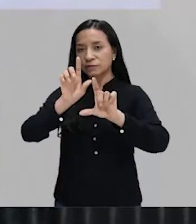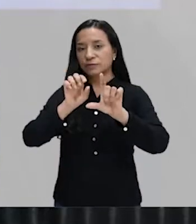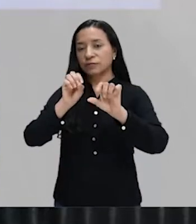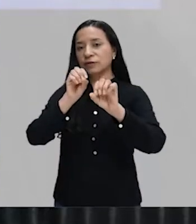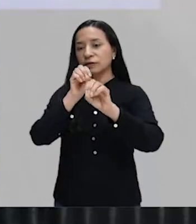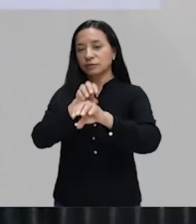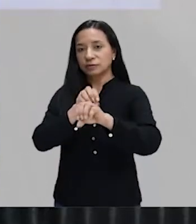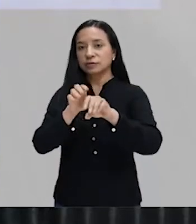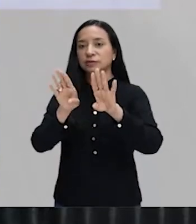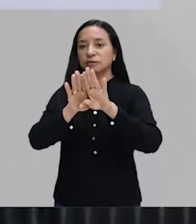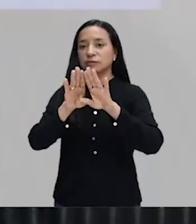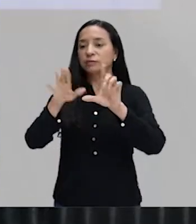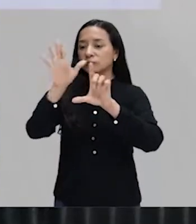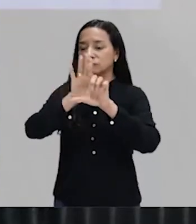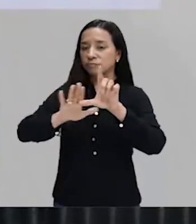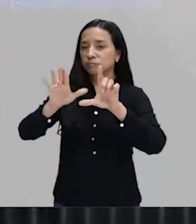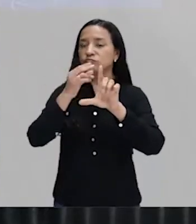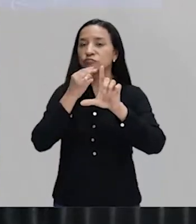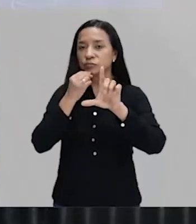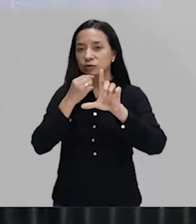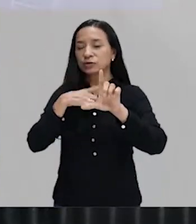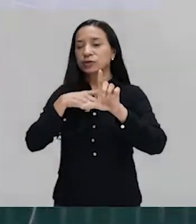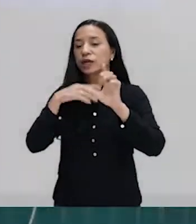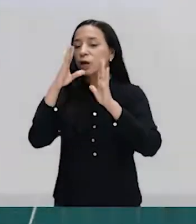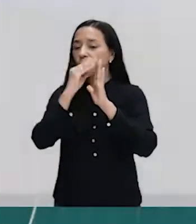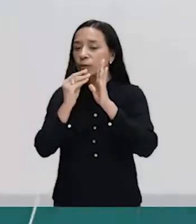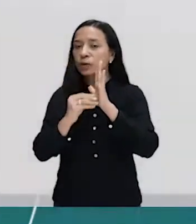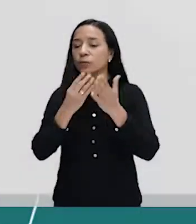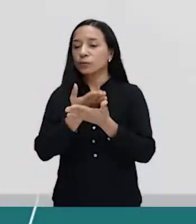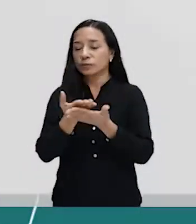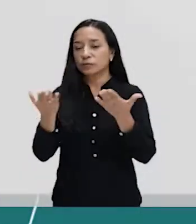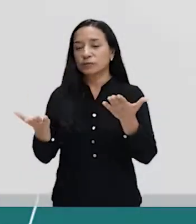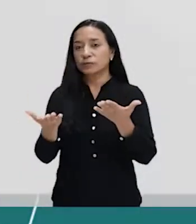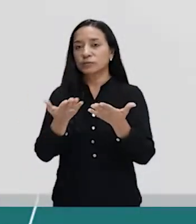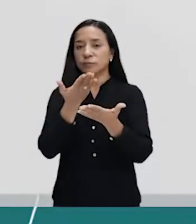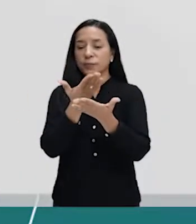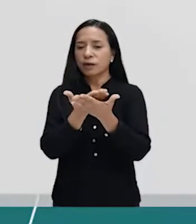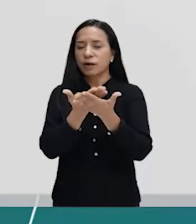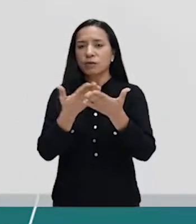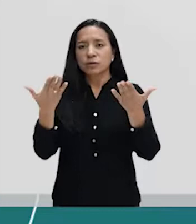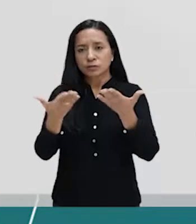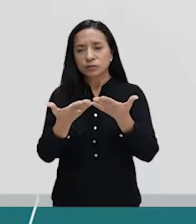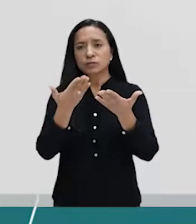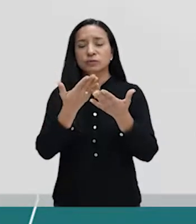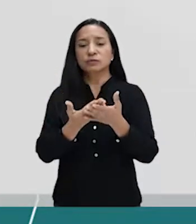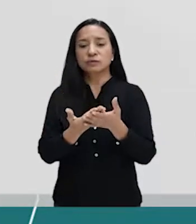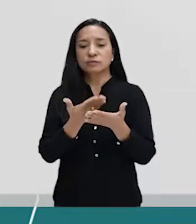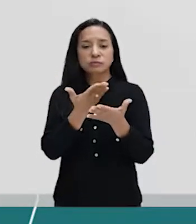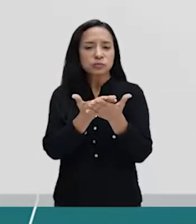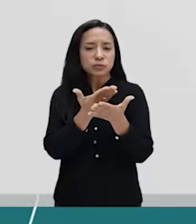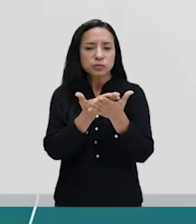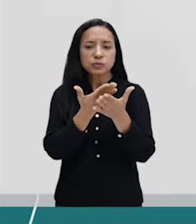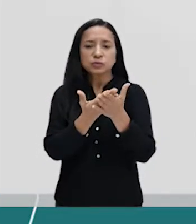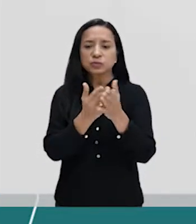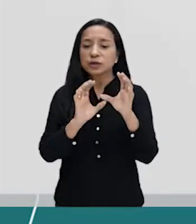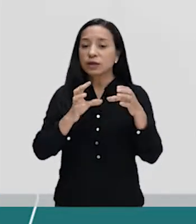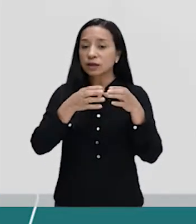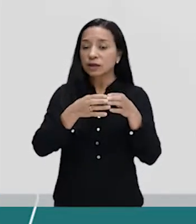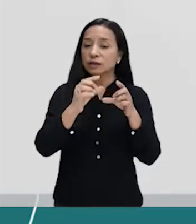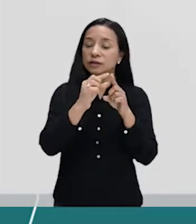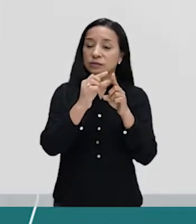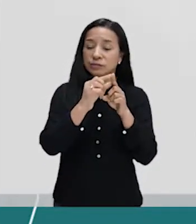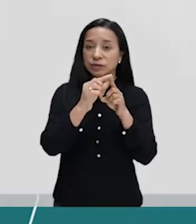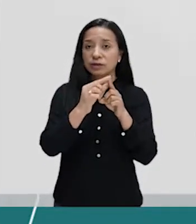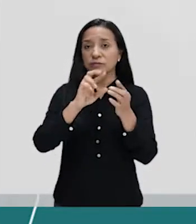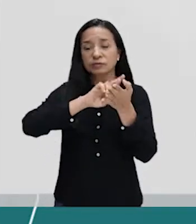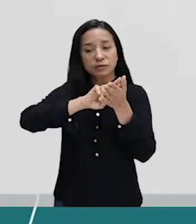do Estudante que tem muito conteúdo para vocês. Na aula de hoje vamos ver classes de palavras variáveis, continuando com o pronome.